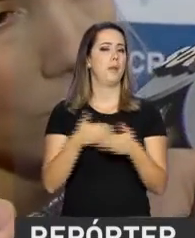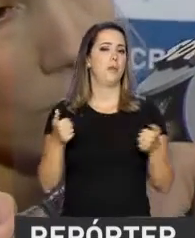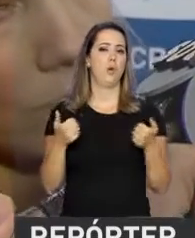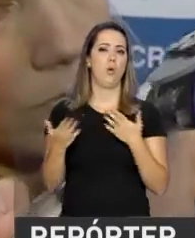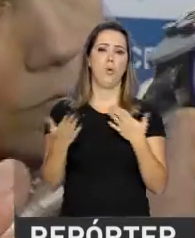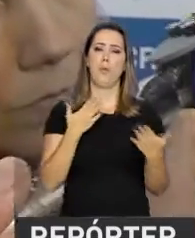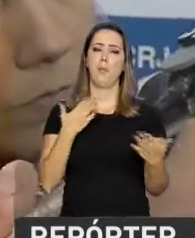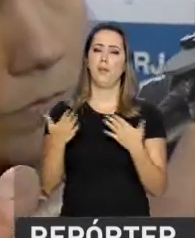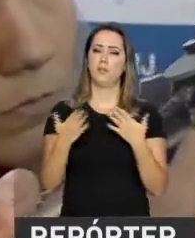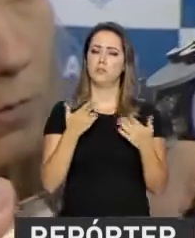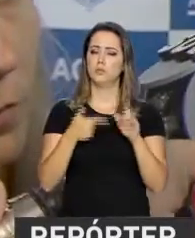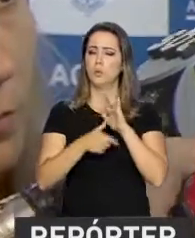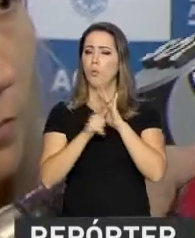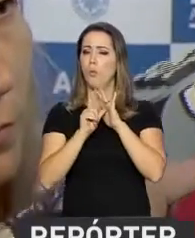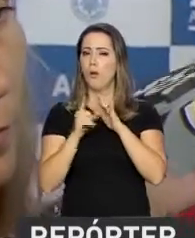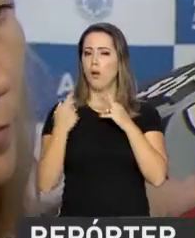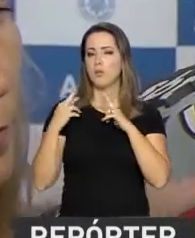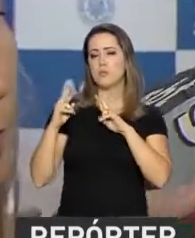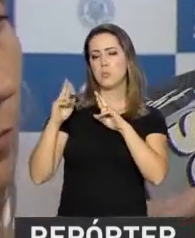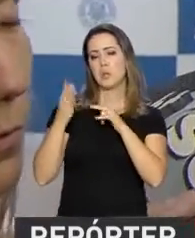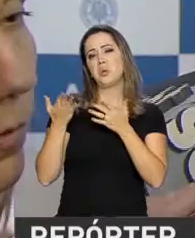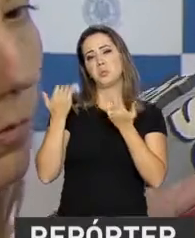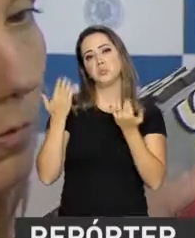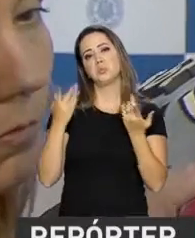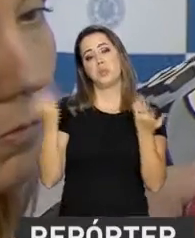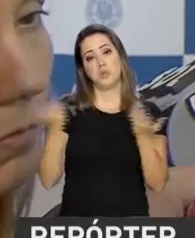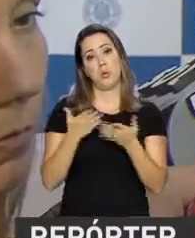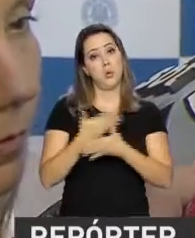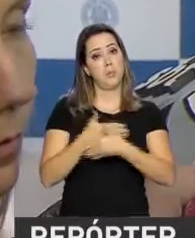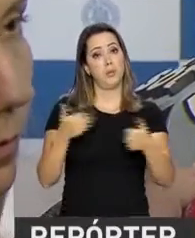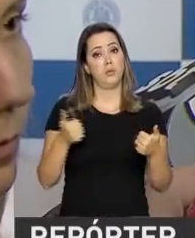que aquilo que se esperava. E